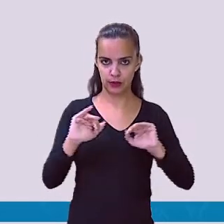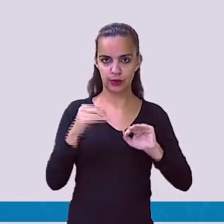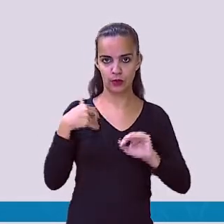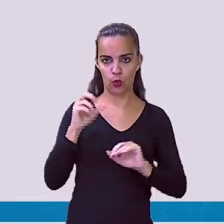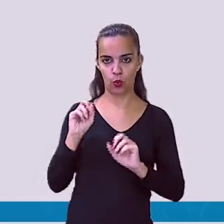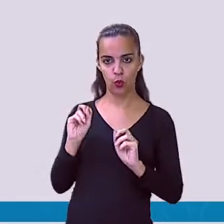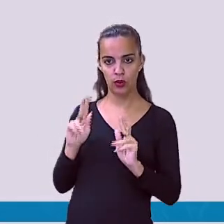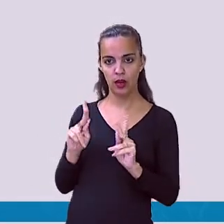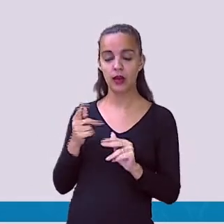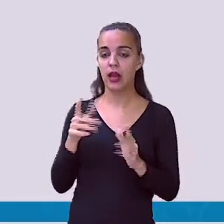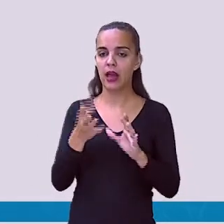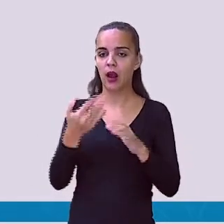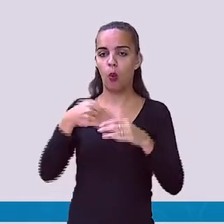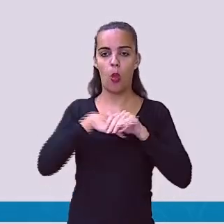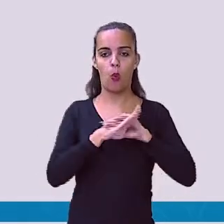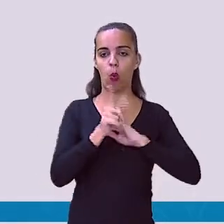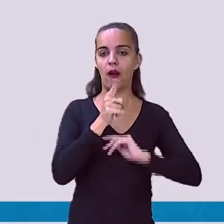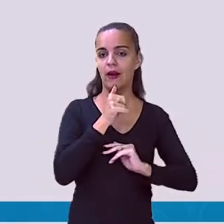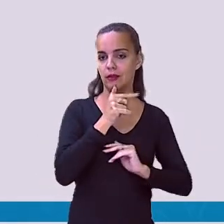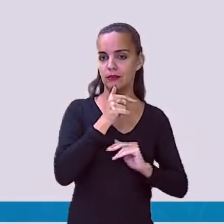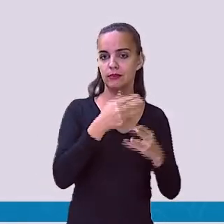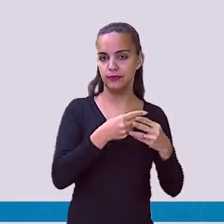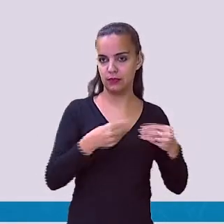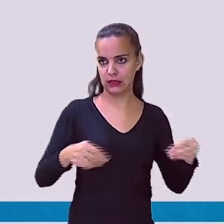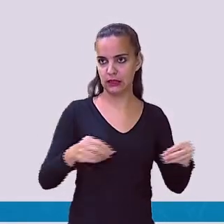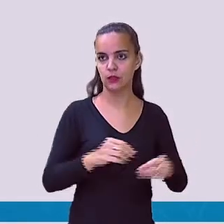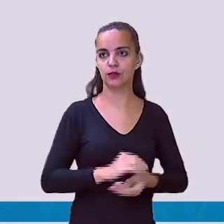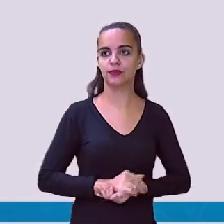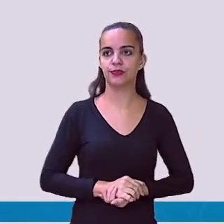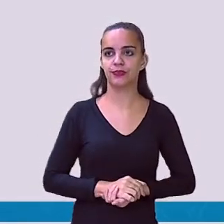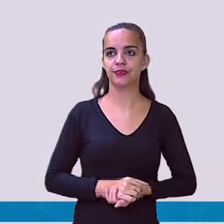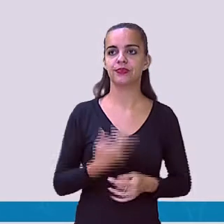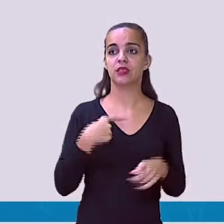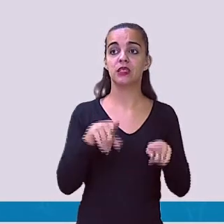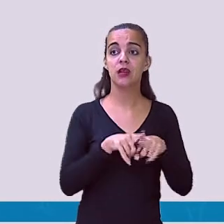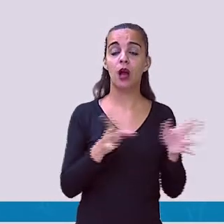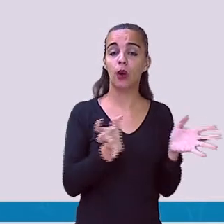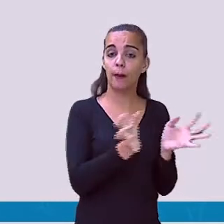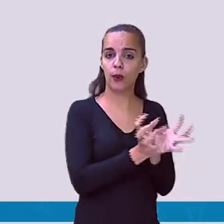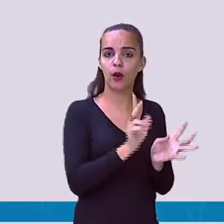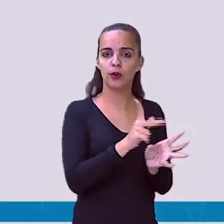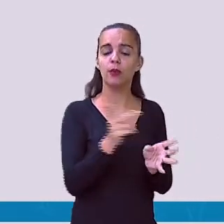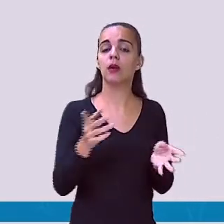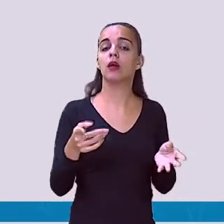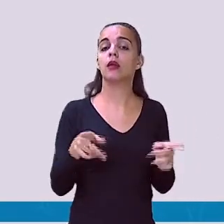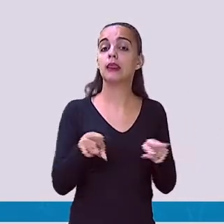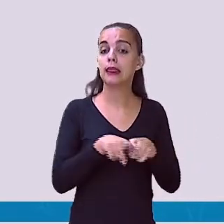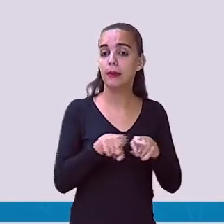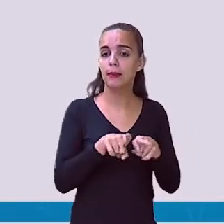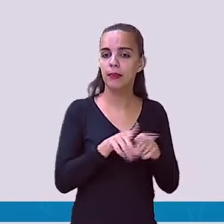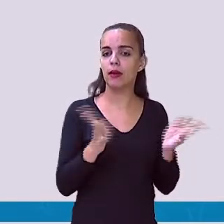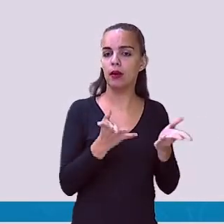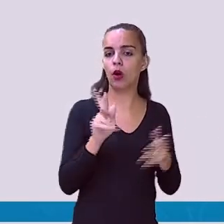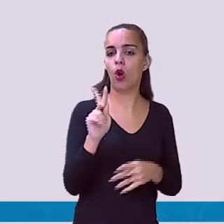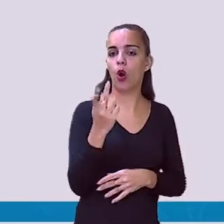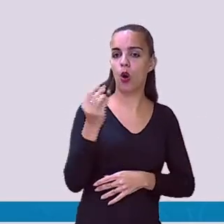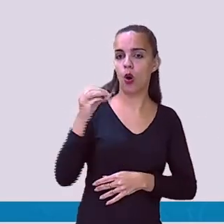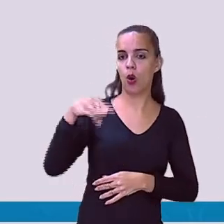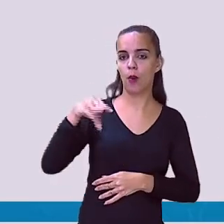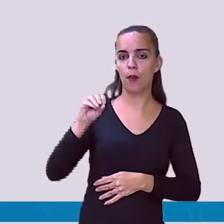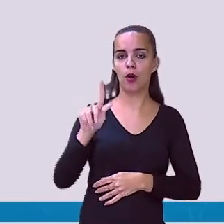líquido. Outro método para separar componentes também de mistura homogênea